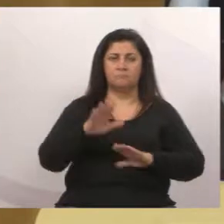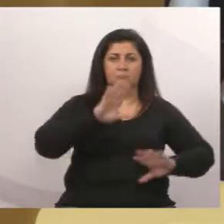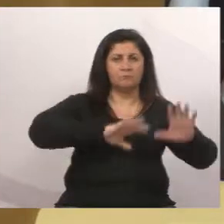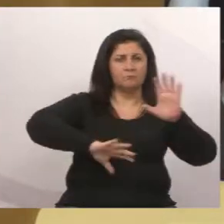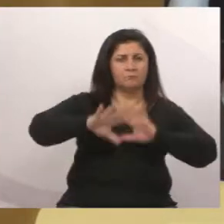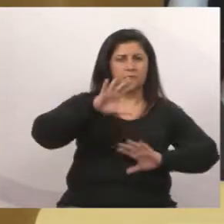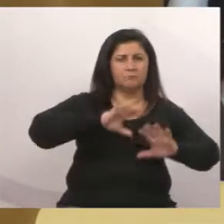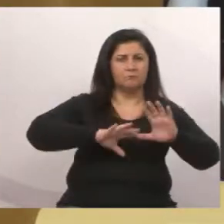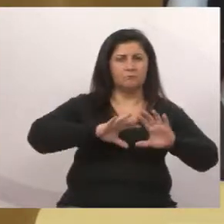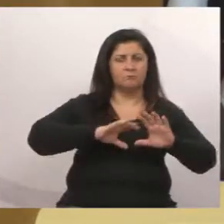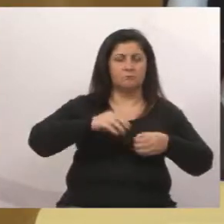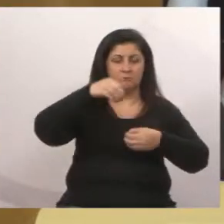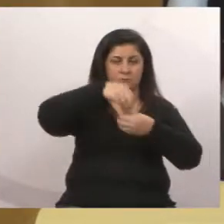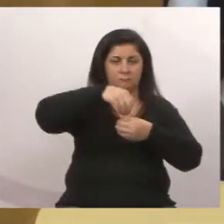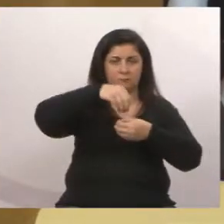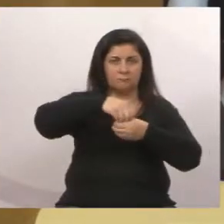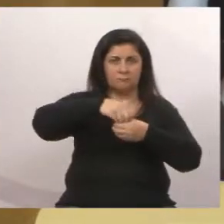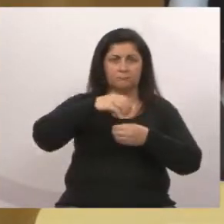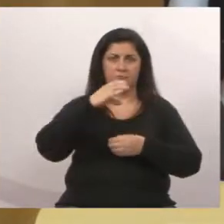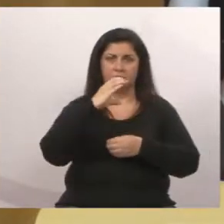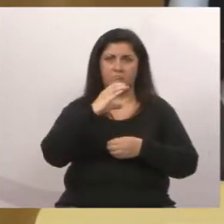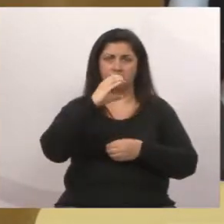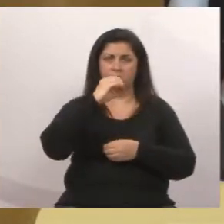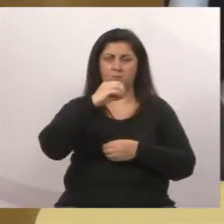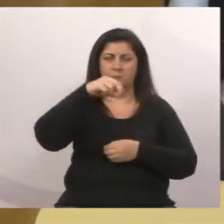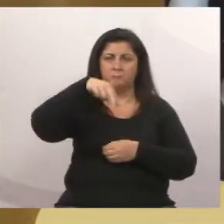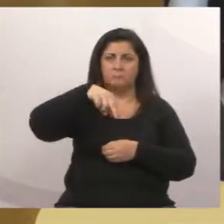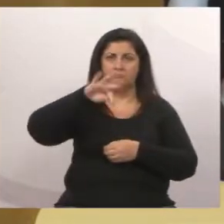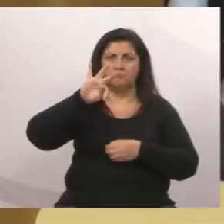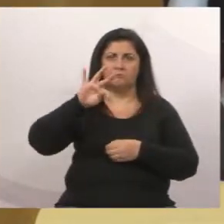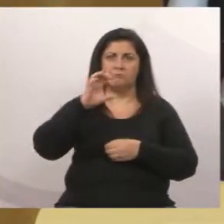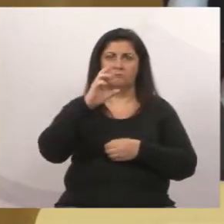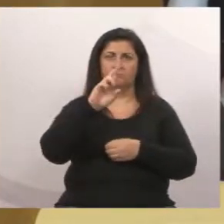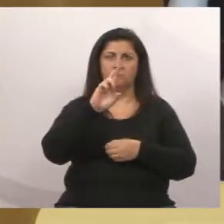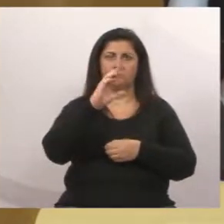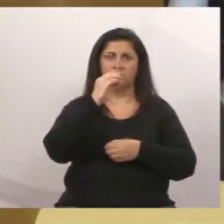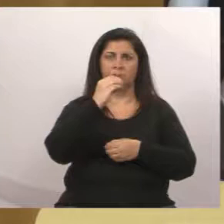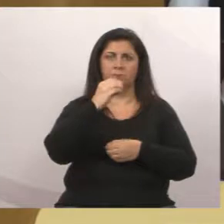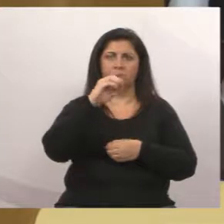lotação 1, referência 17, vencimento R$